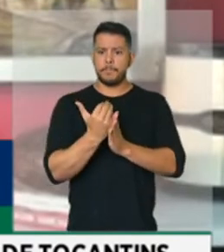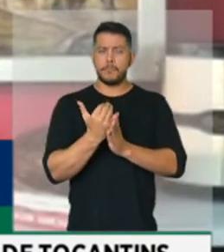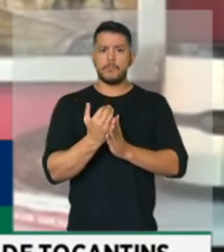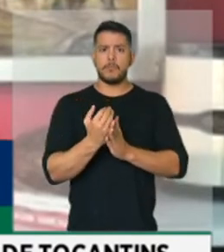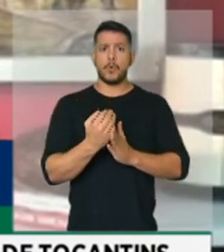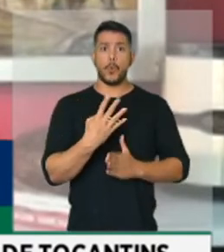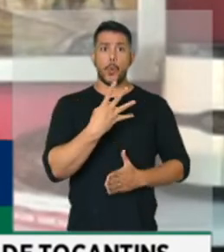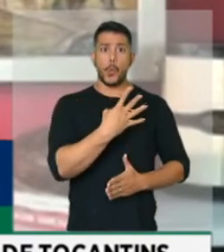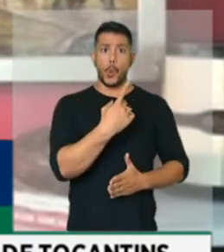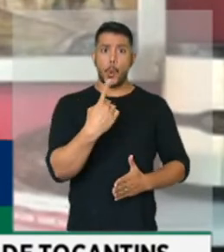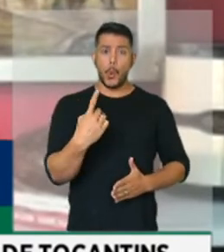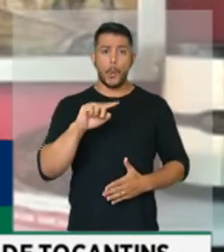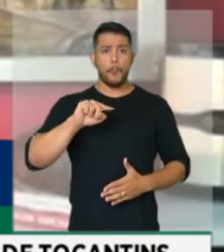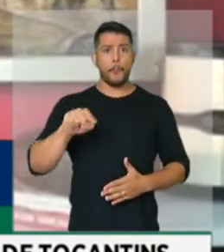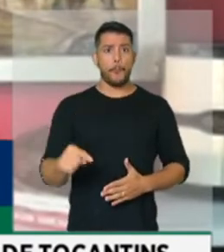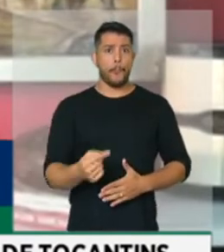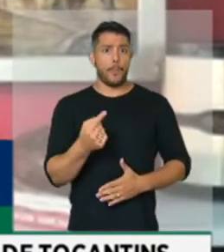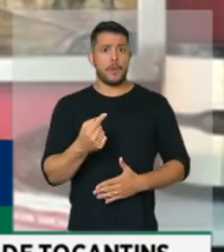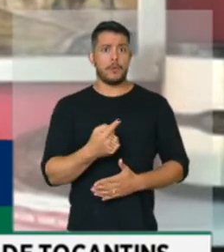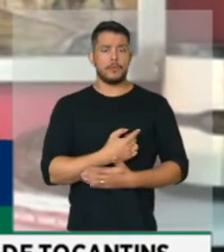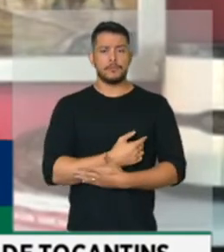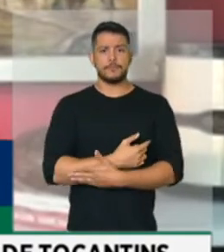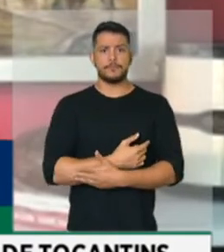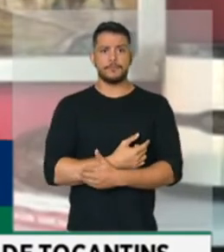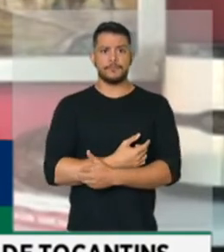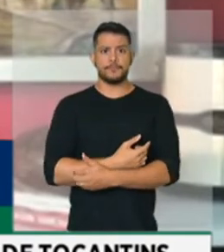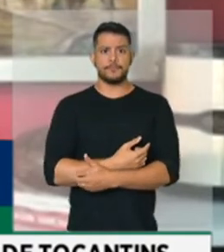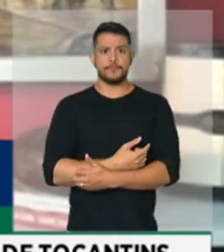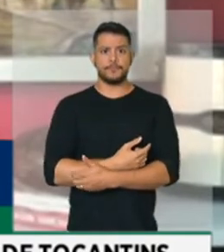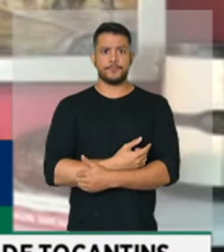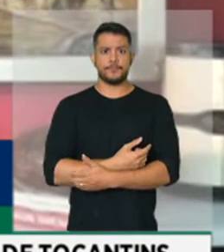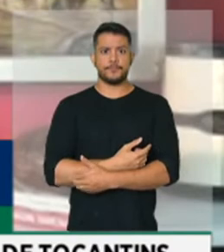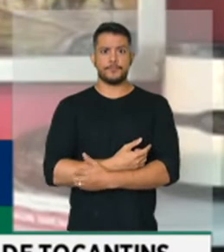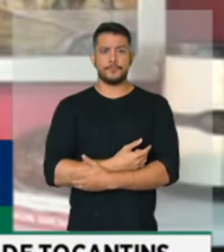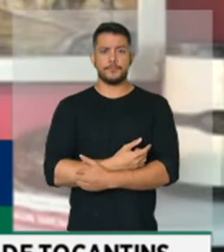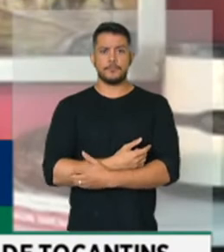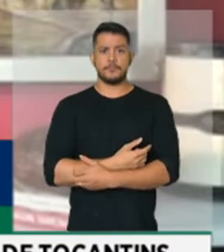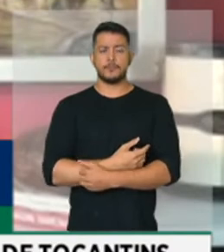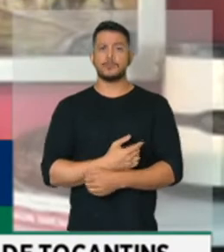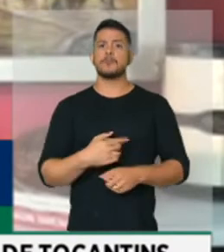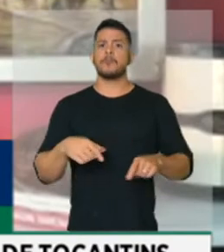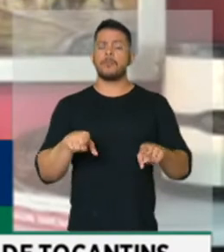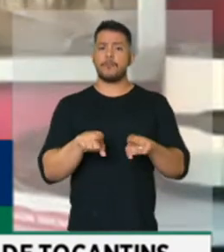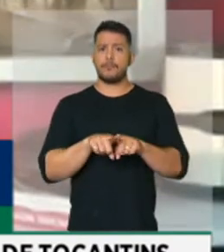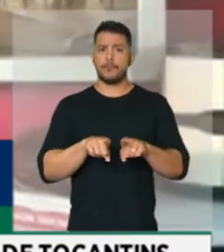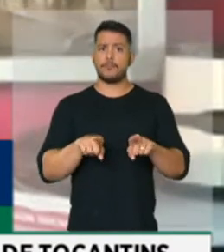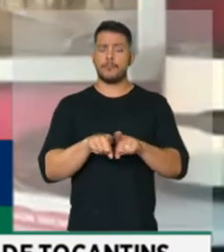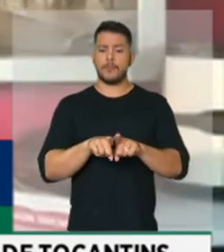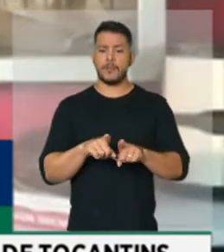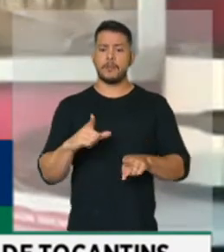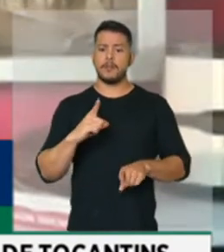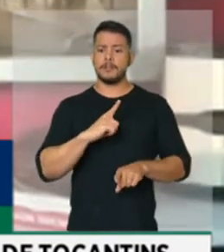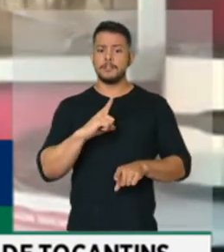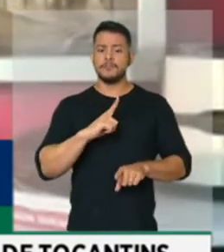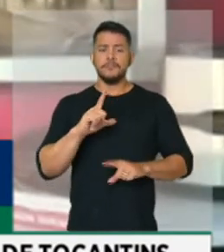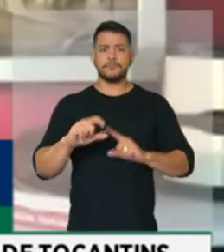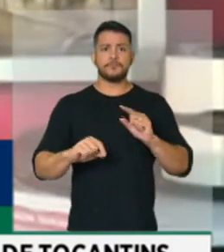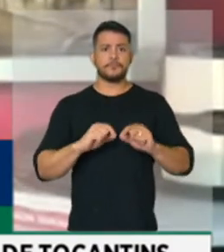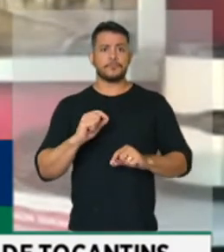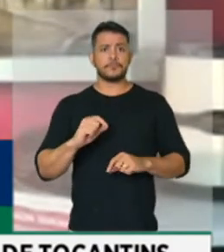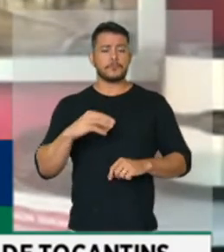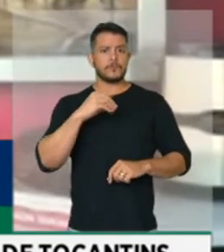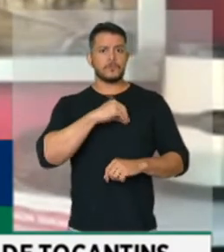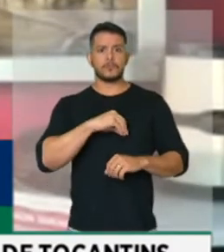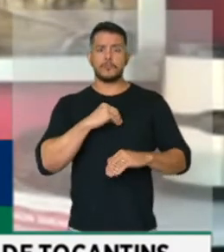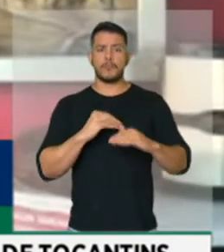41 mil. Nós estamos vendo aí super salário, e aí é importante a gente votar a